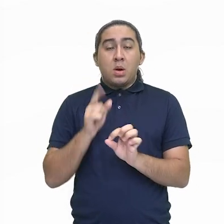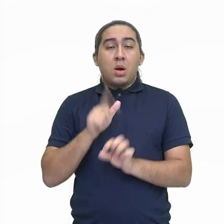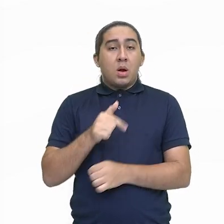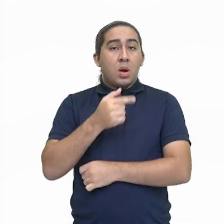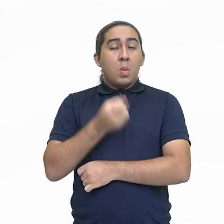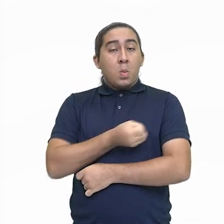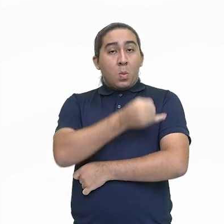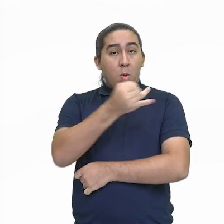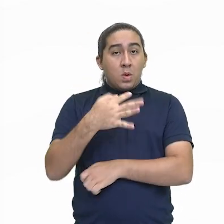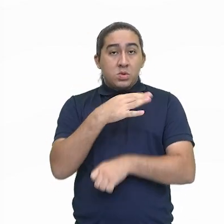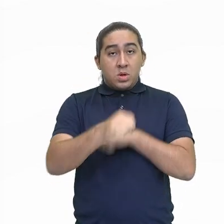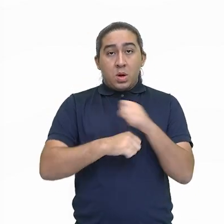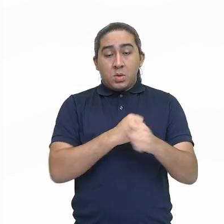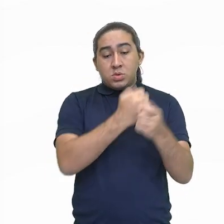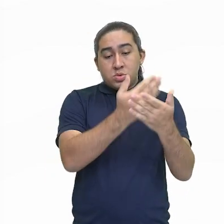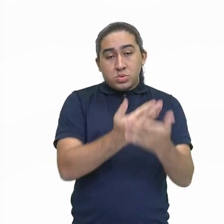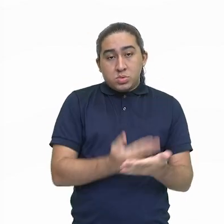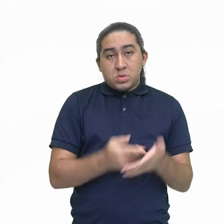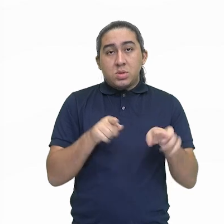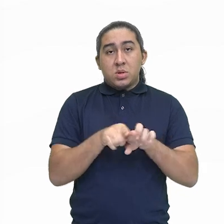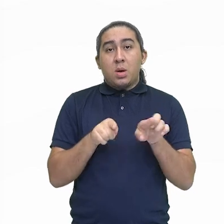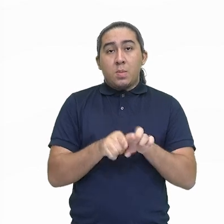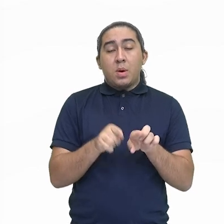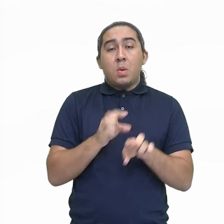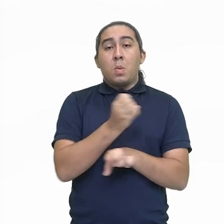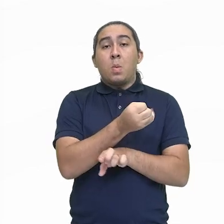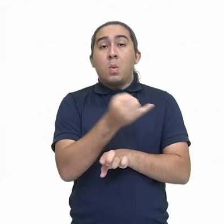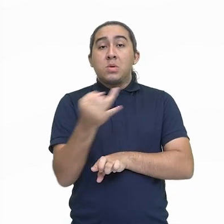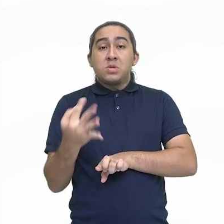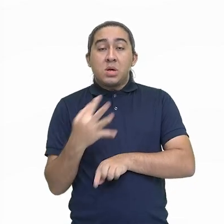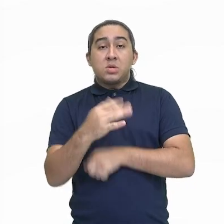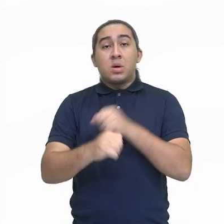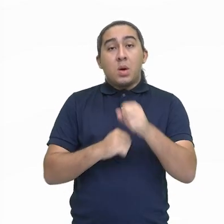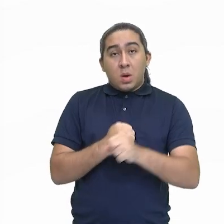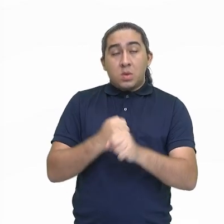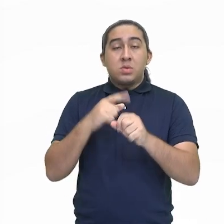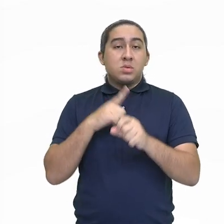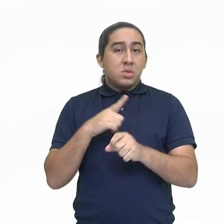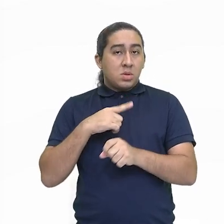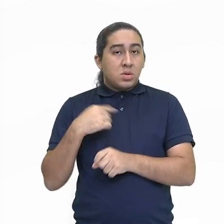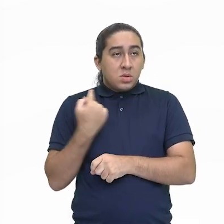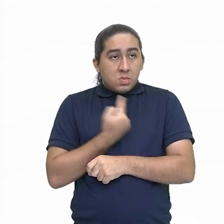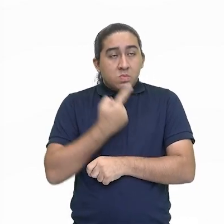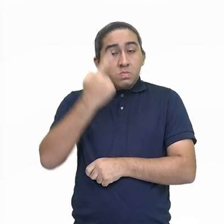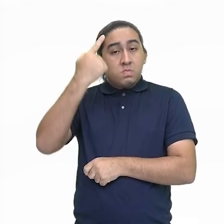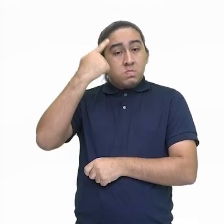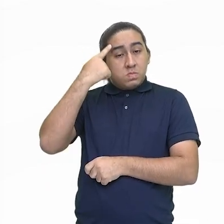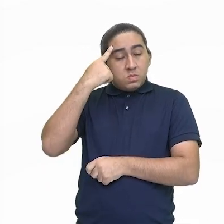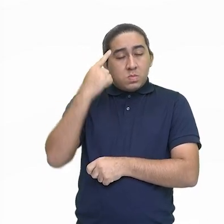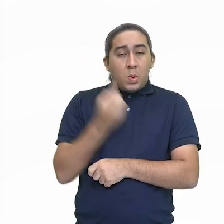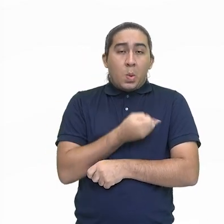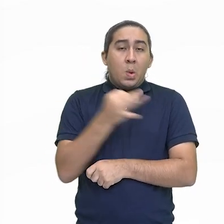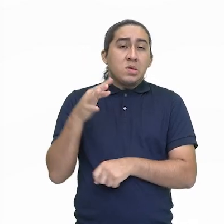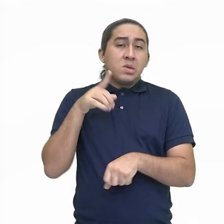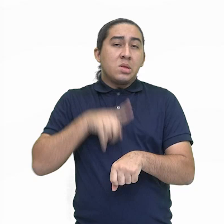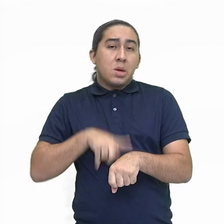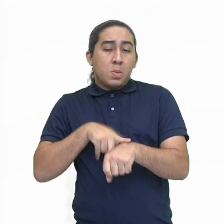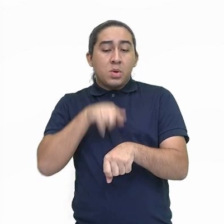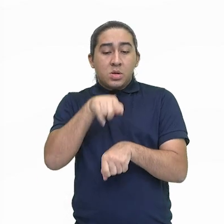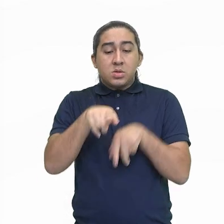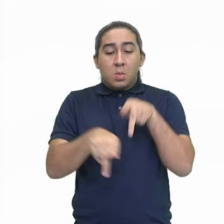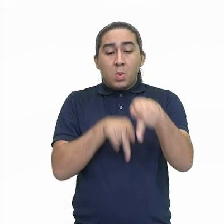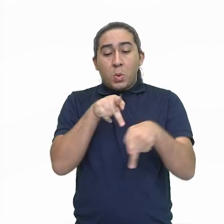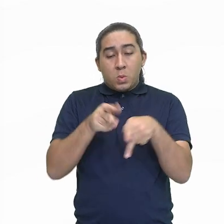médios de estudo e anos esperados de escolaridade, né? Então, quanto tempo aquela população